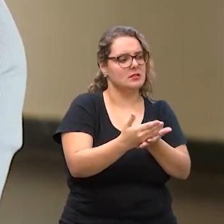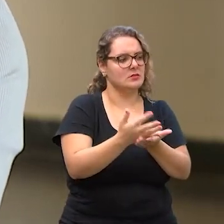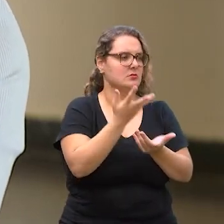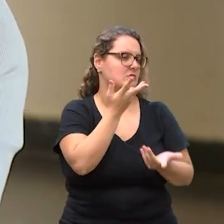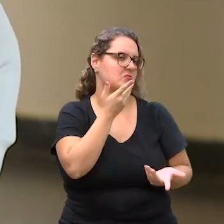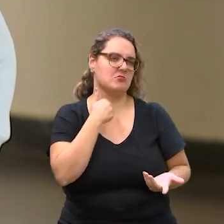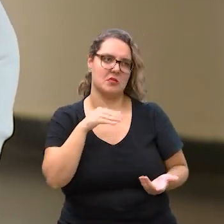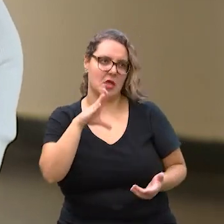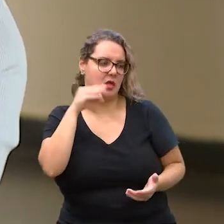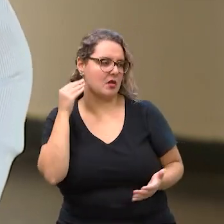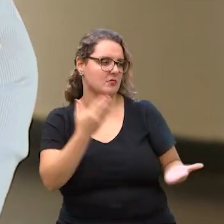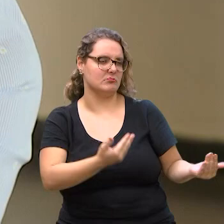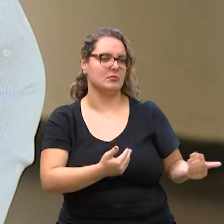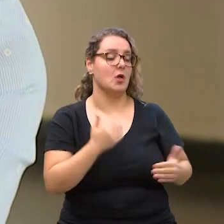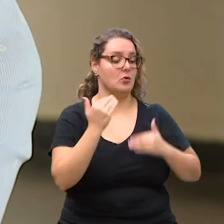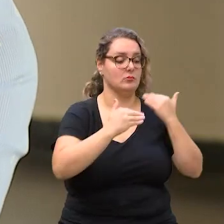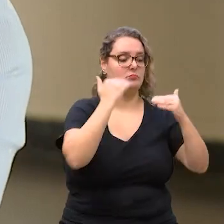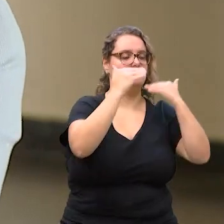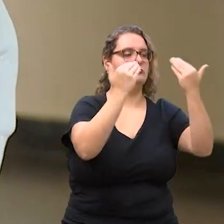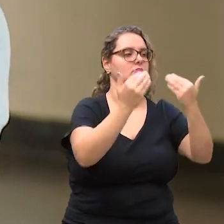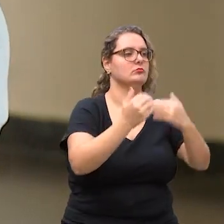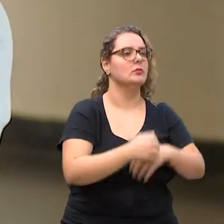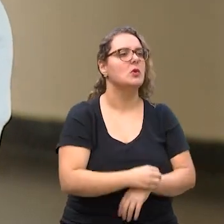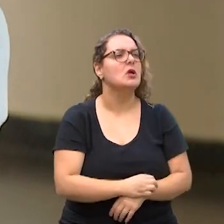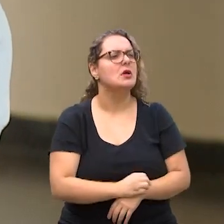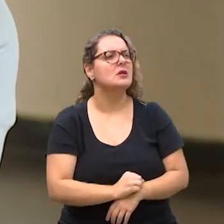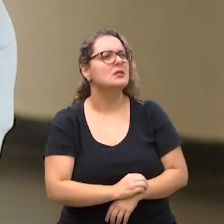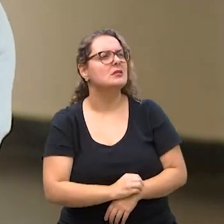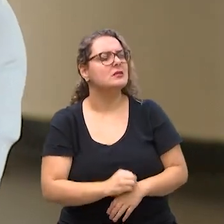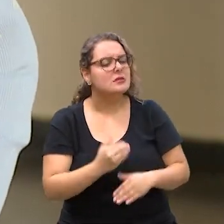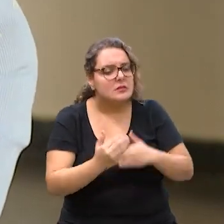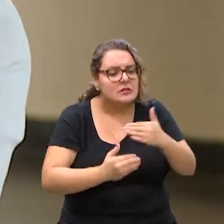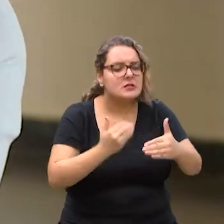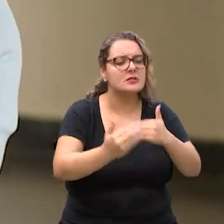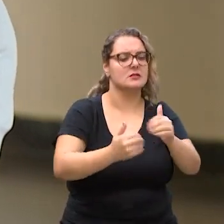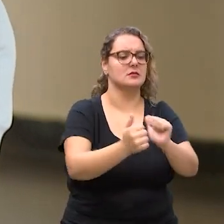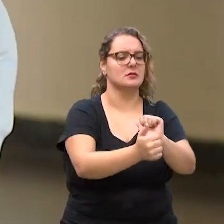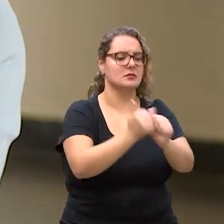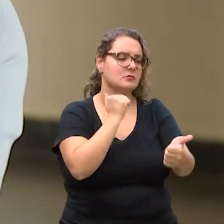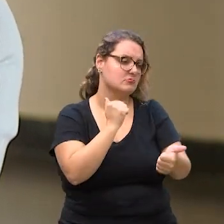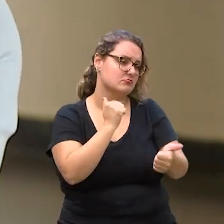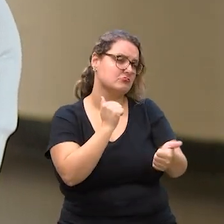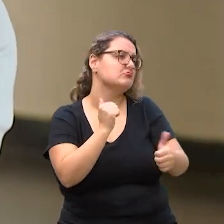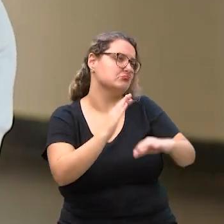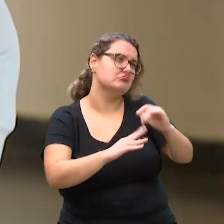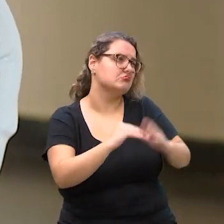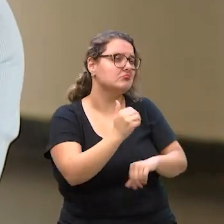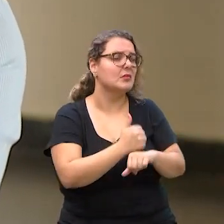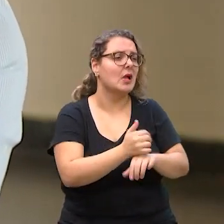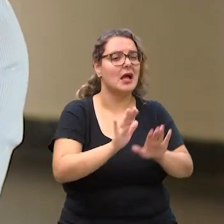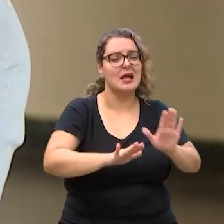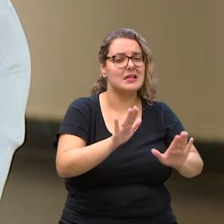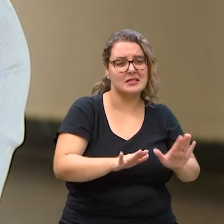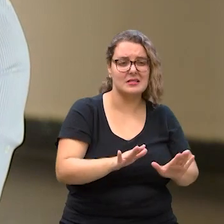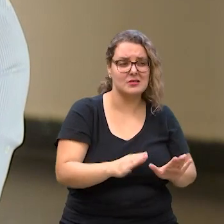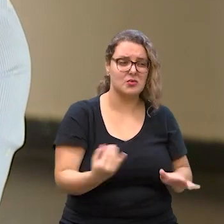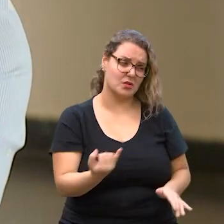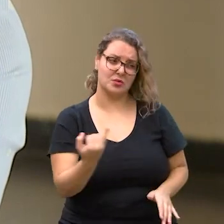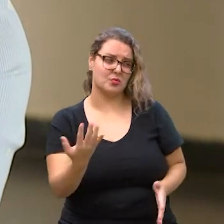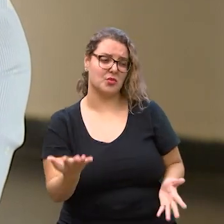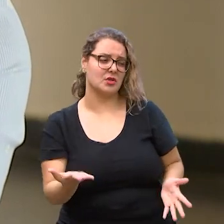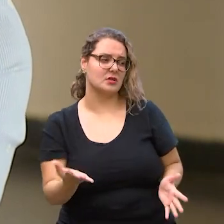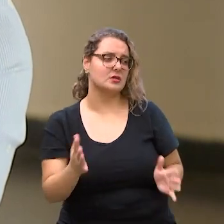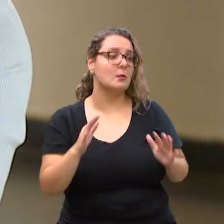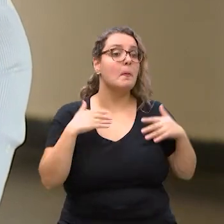vê-los desenvolvidos, não necessariamente seguindo carreira de atleta, talvez isso nem seja tão importante para algumas crianças, mas de ver que